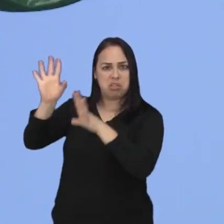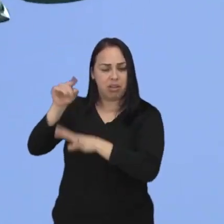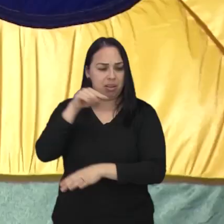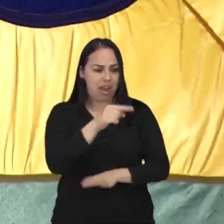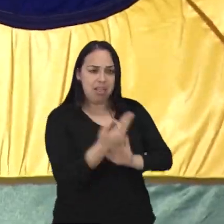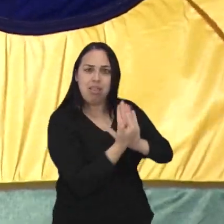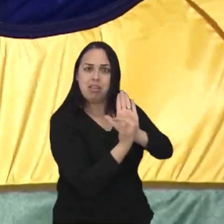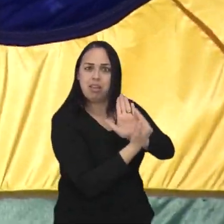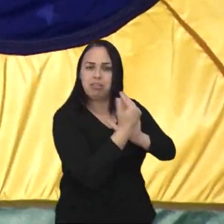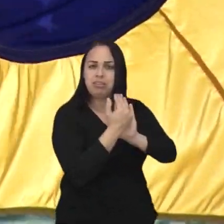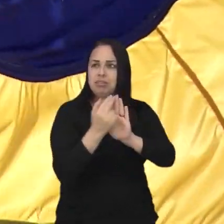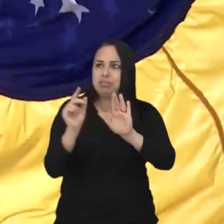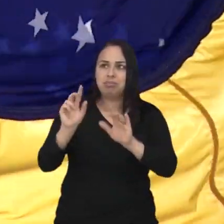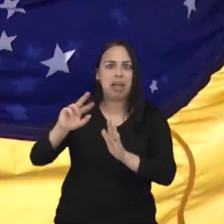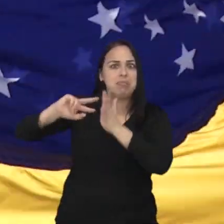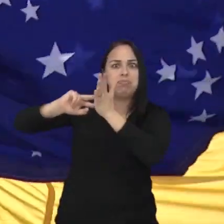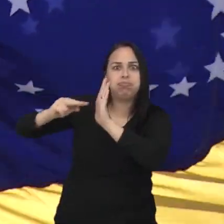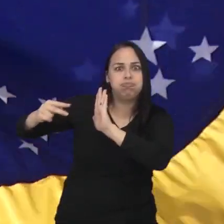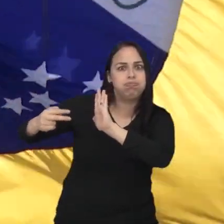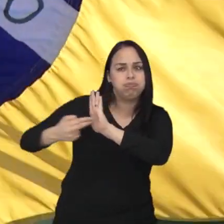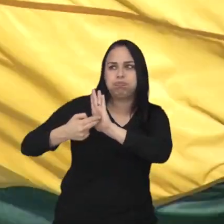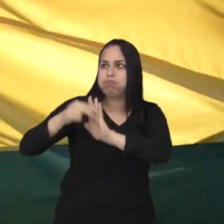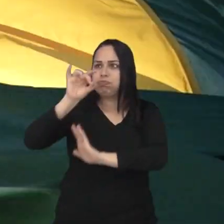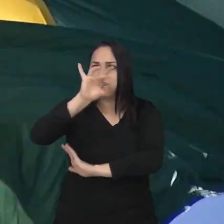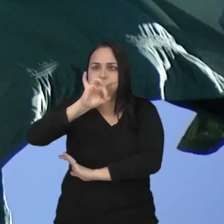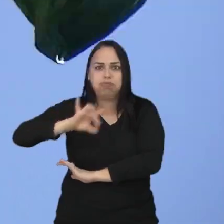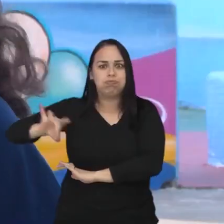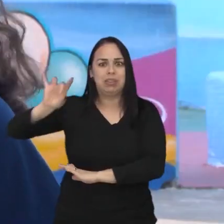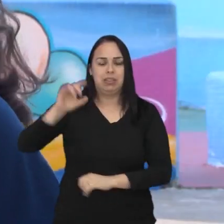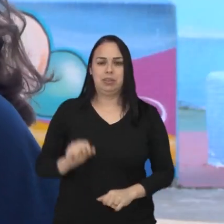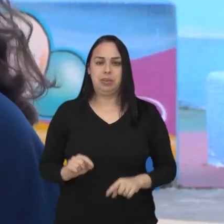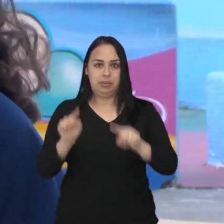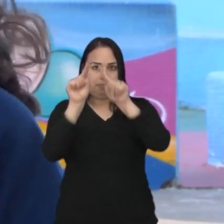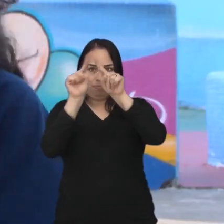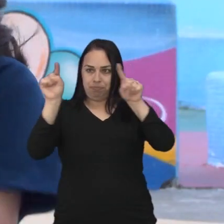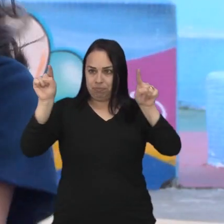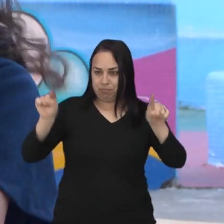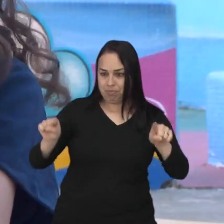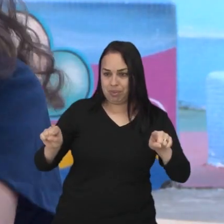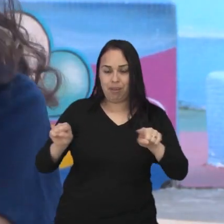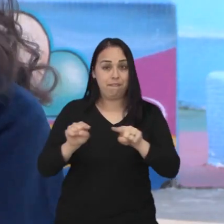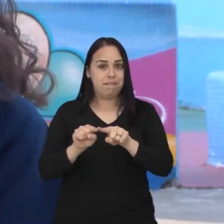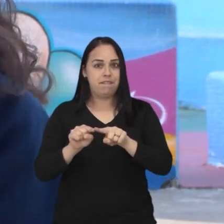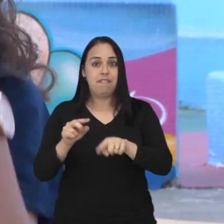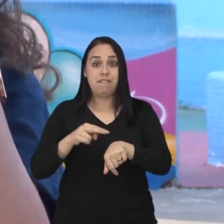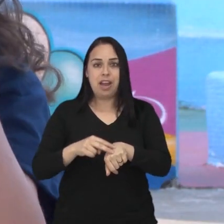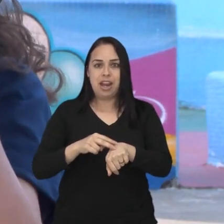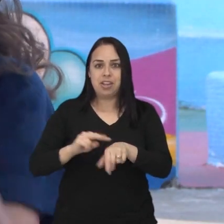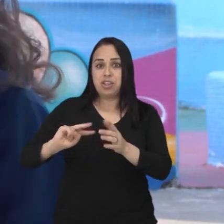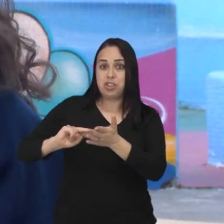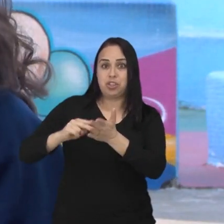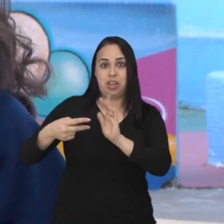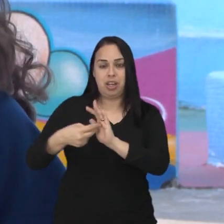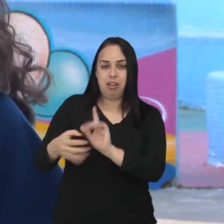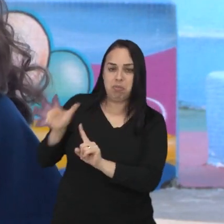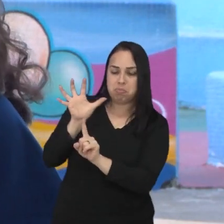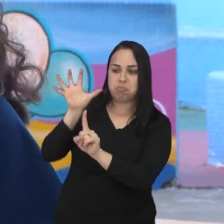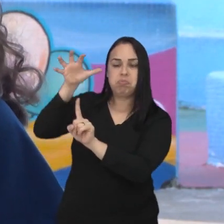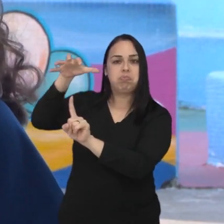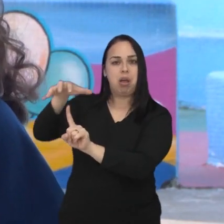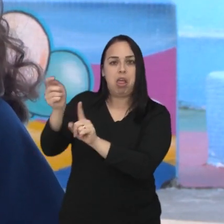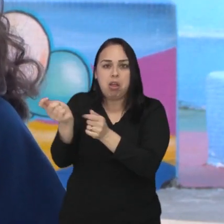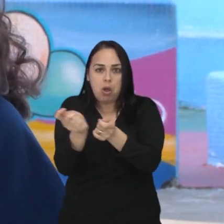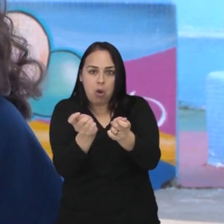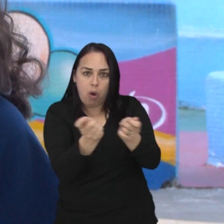bandeira atual carrega significados em cada um de seus elementos. O retângulo verde, ele representa a Casa Real de Bragança,